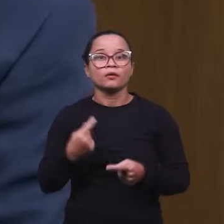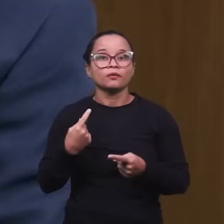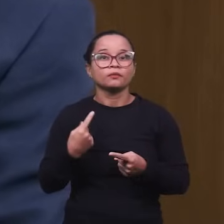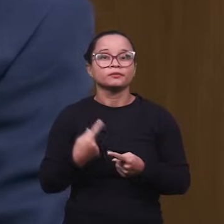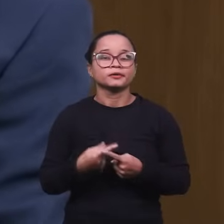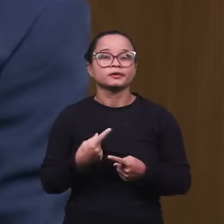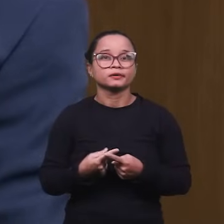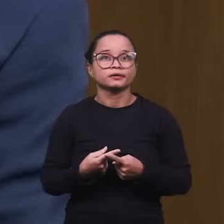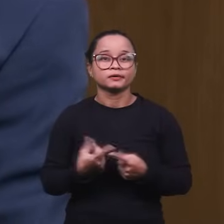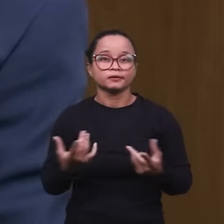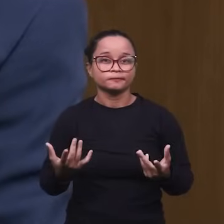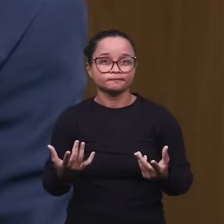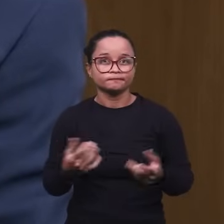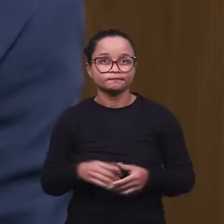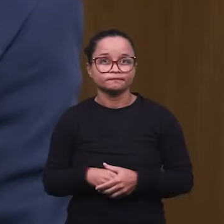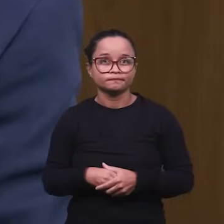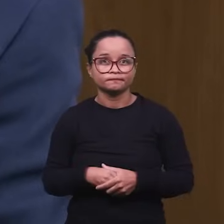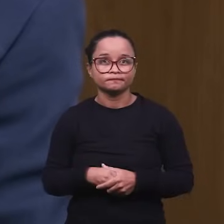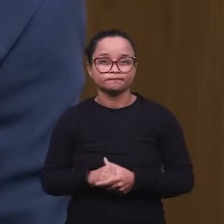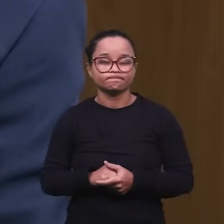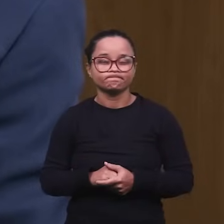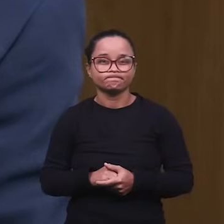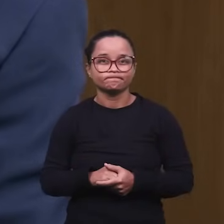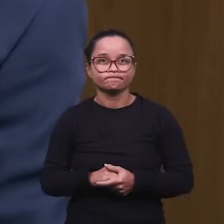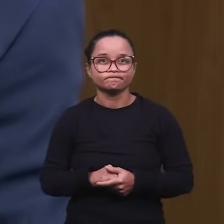ceifada justamente por uma